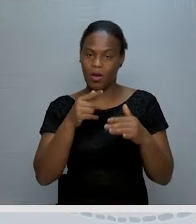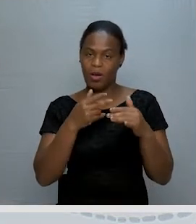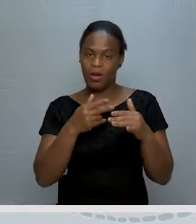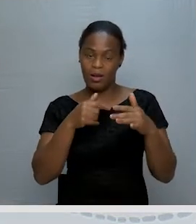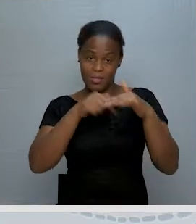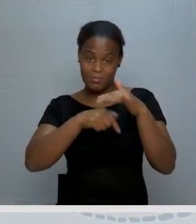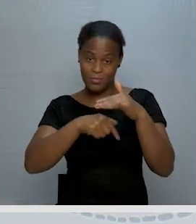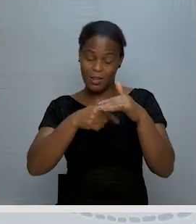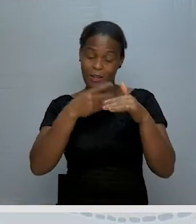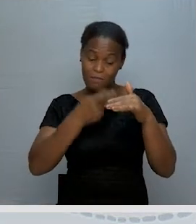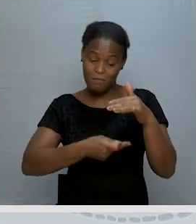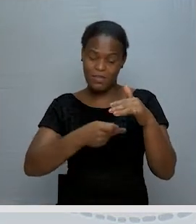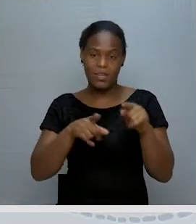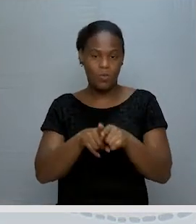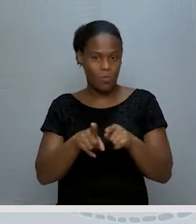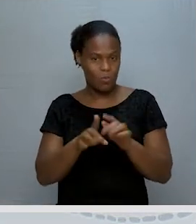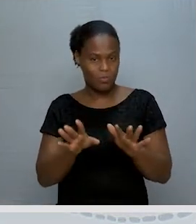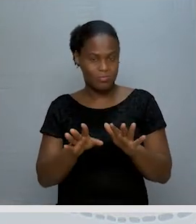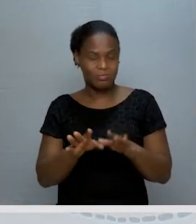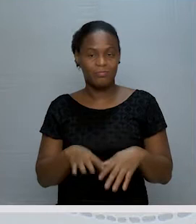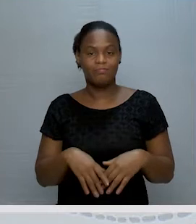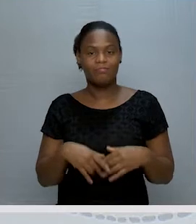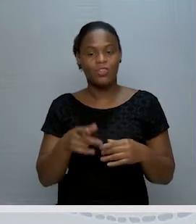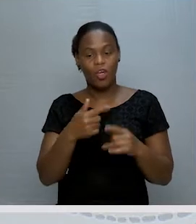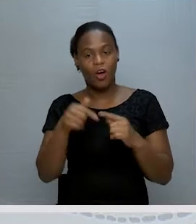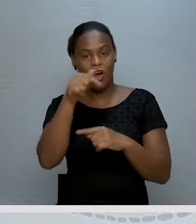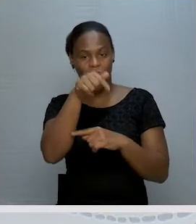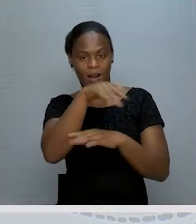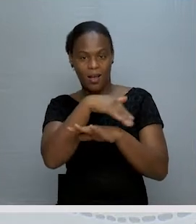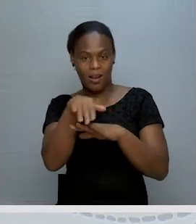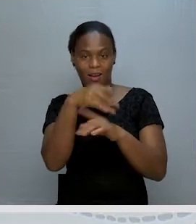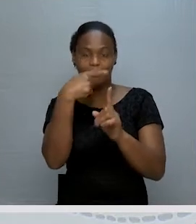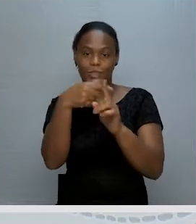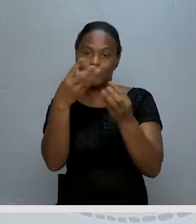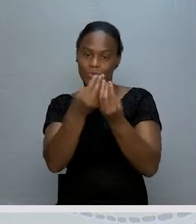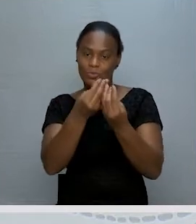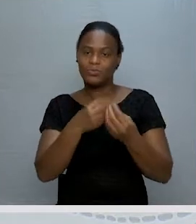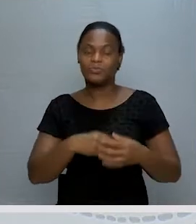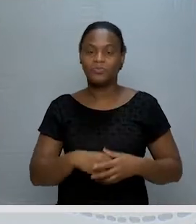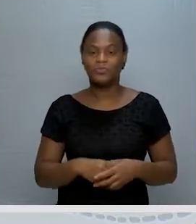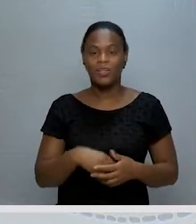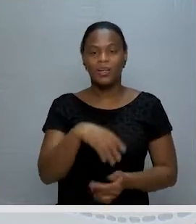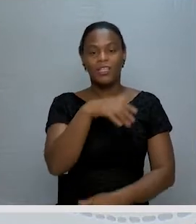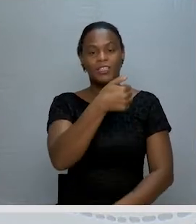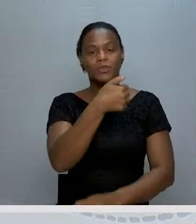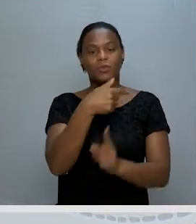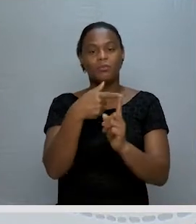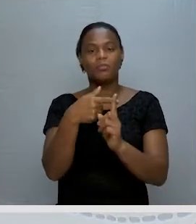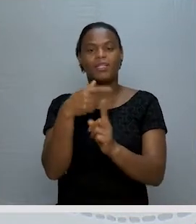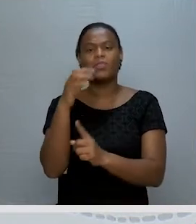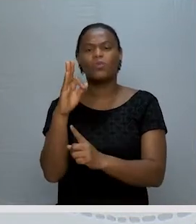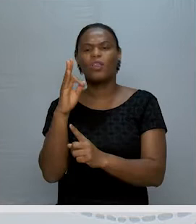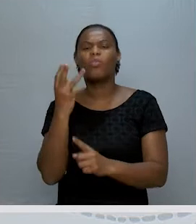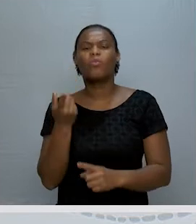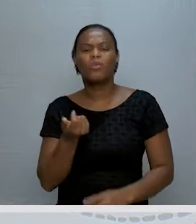Mantemos o denominador como está e vamos somar os numeradores. 5